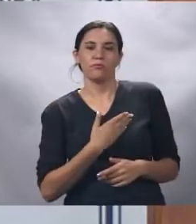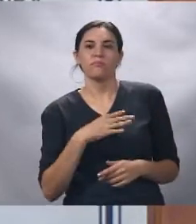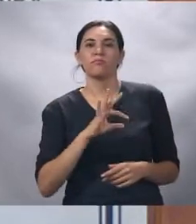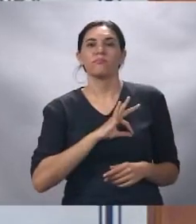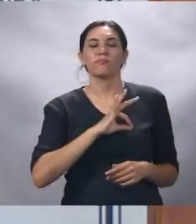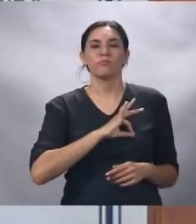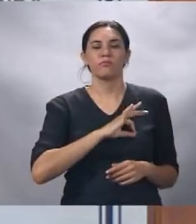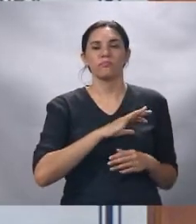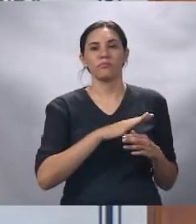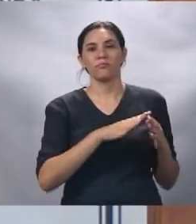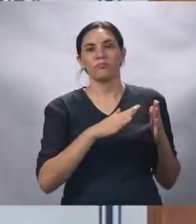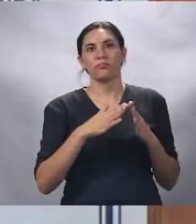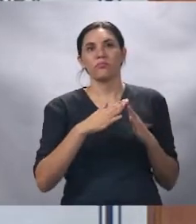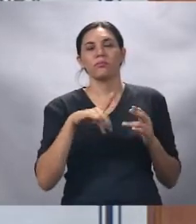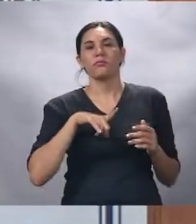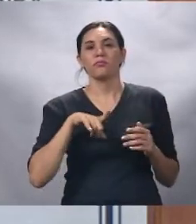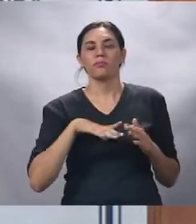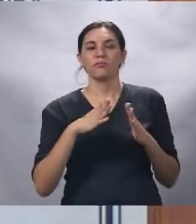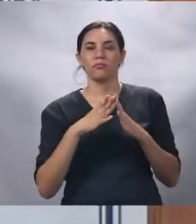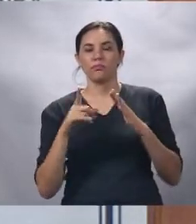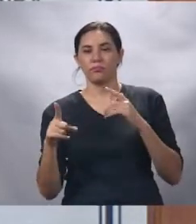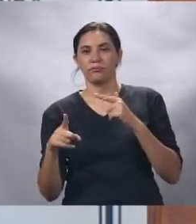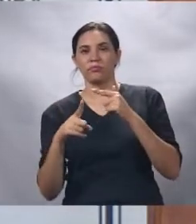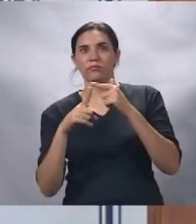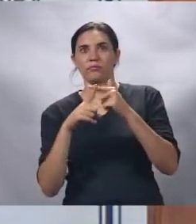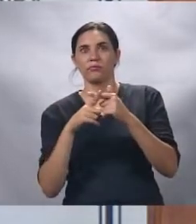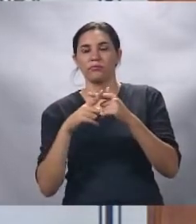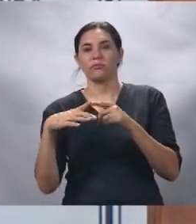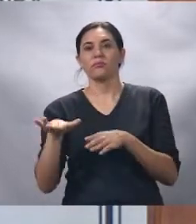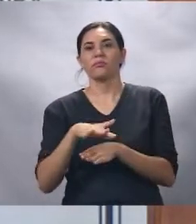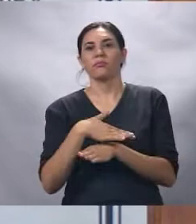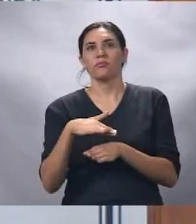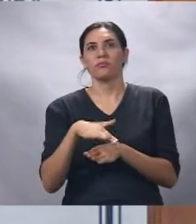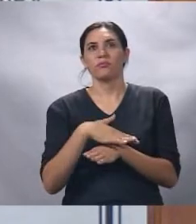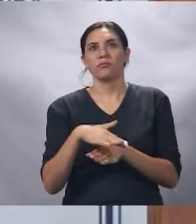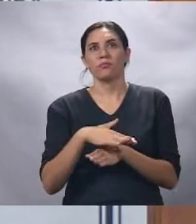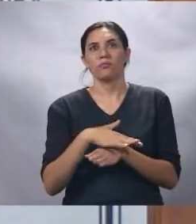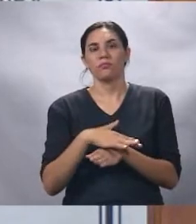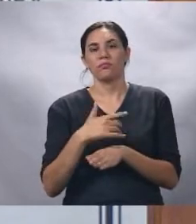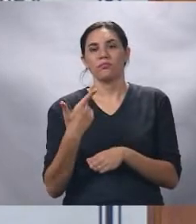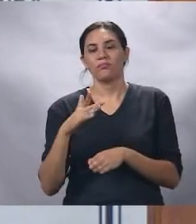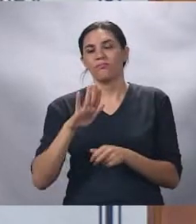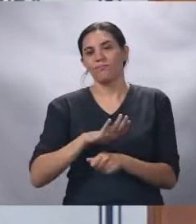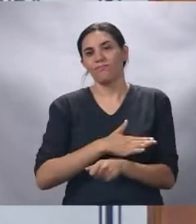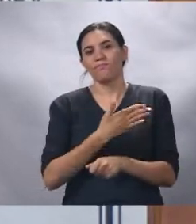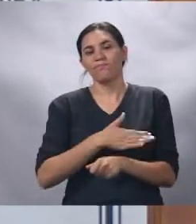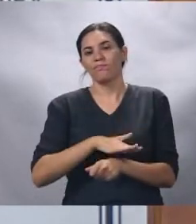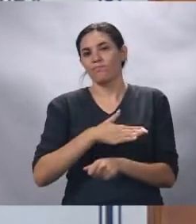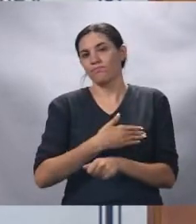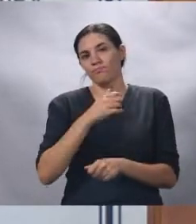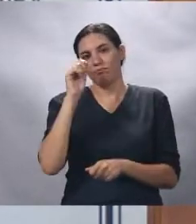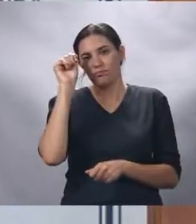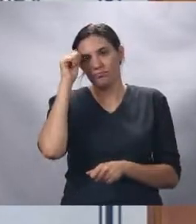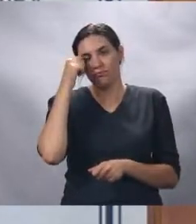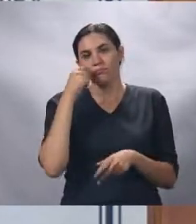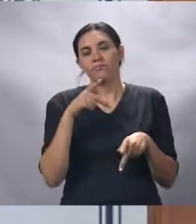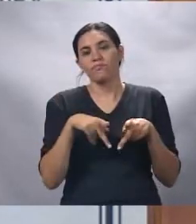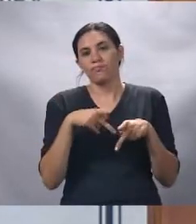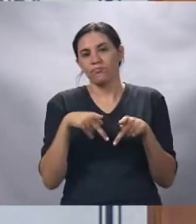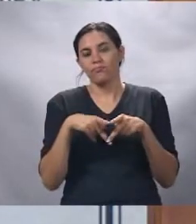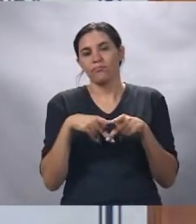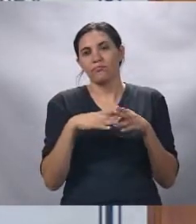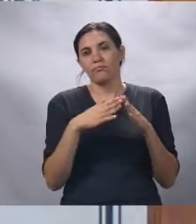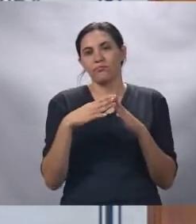naquela região, tem igreja naquela rua, né, que não tem asfalto, tem pessoas que moram lá